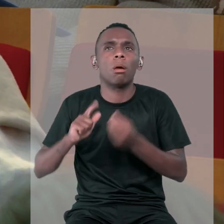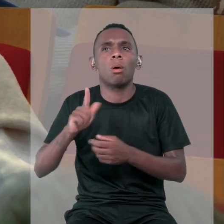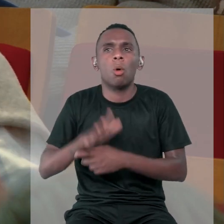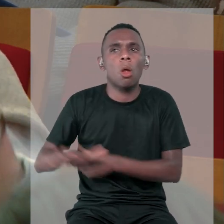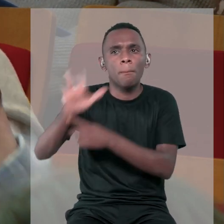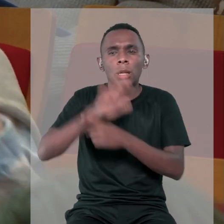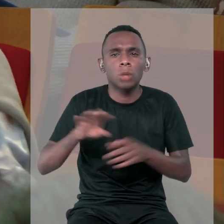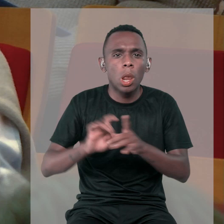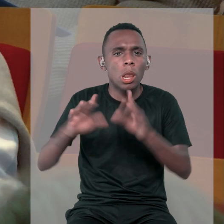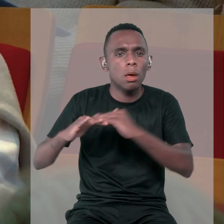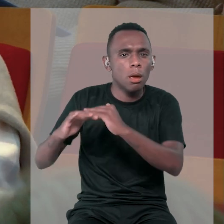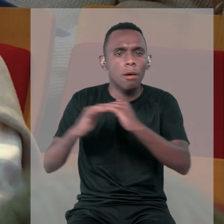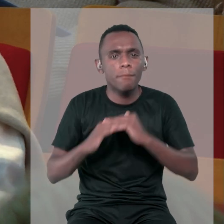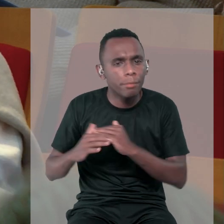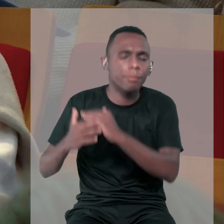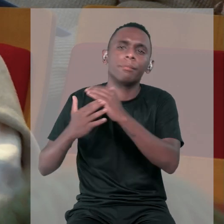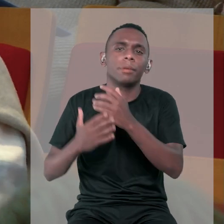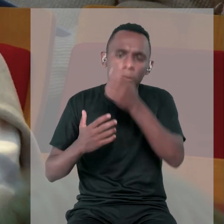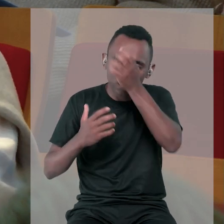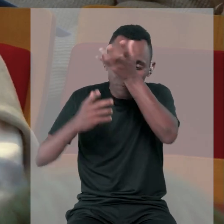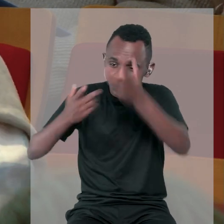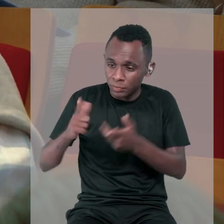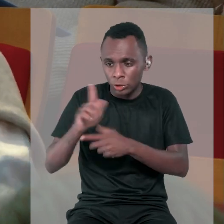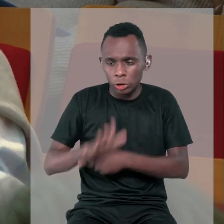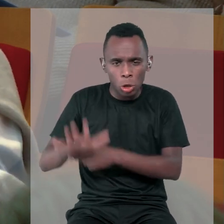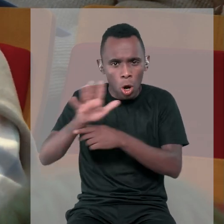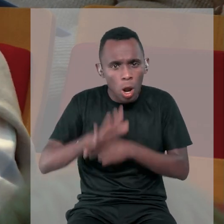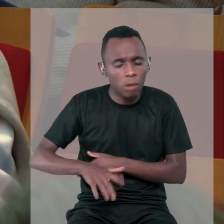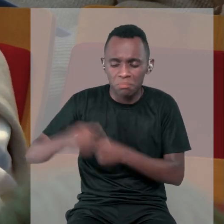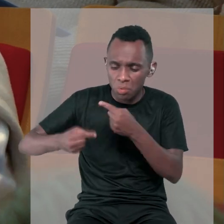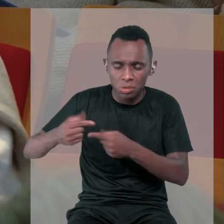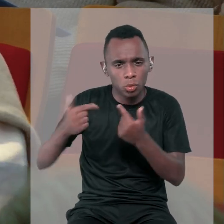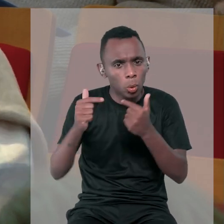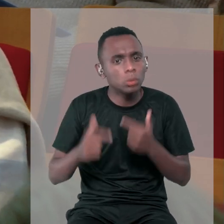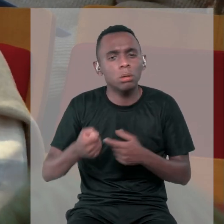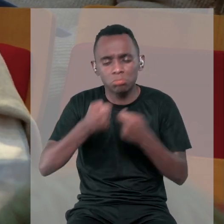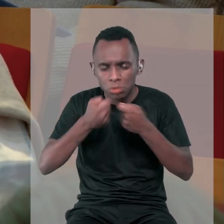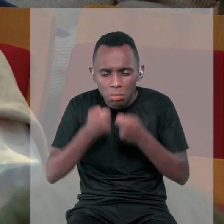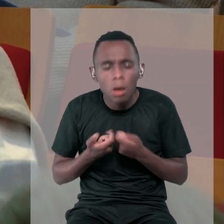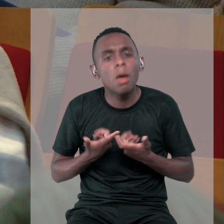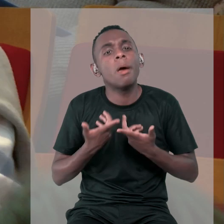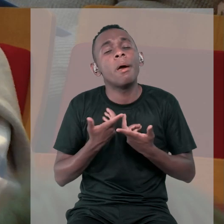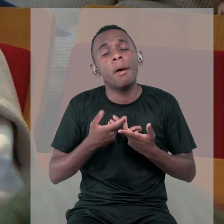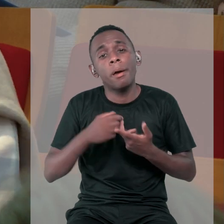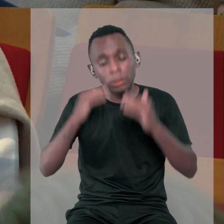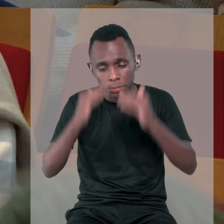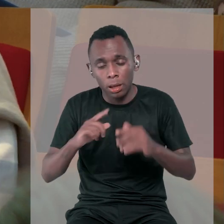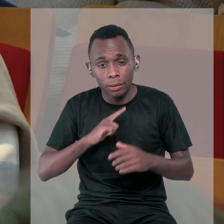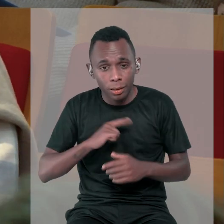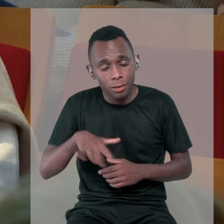sem geopolítica, uma imprensa digna de todo respeito, na verdade, da imprensa,